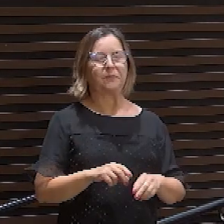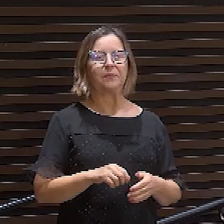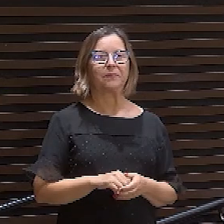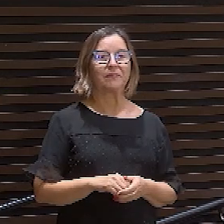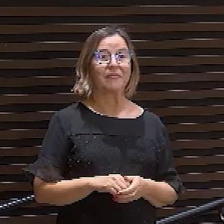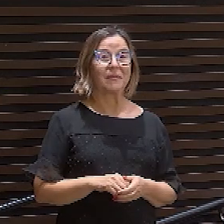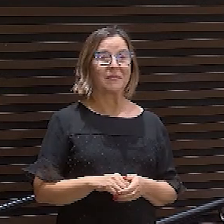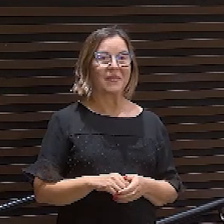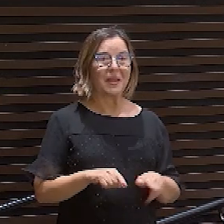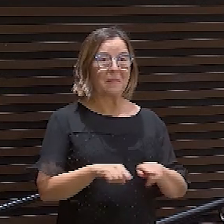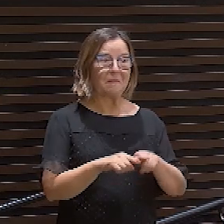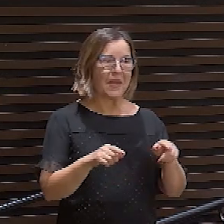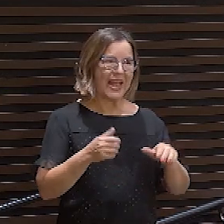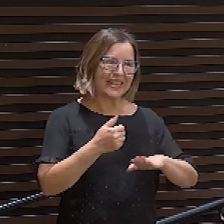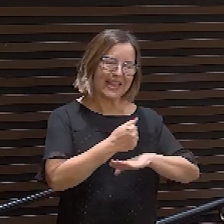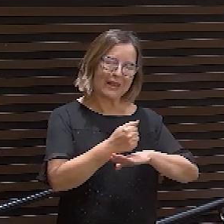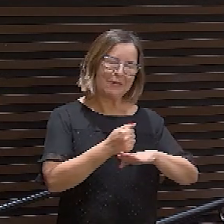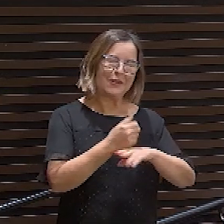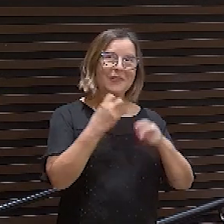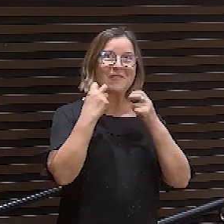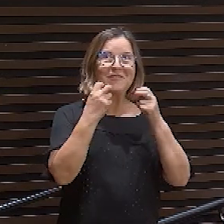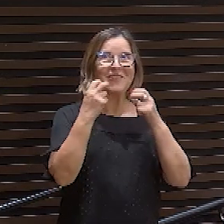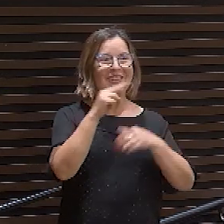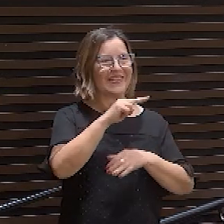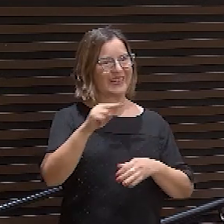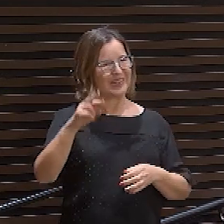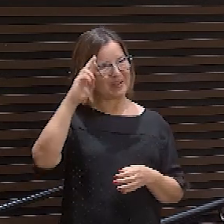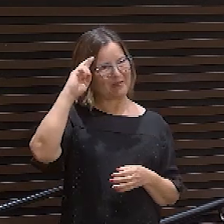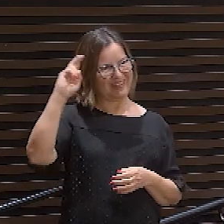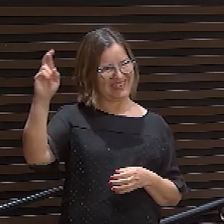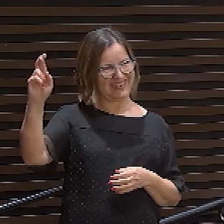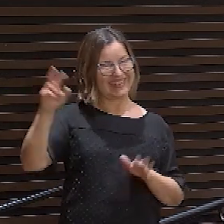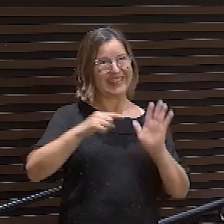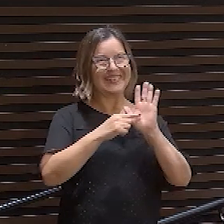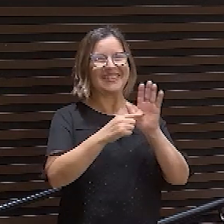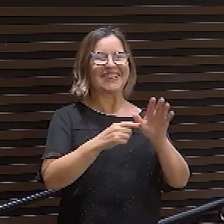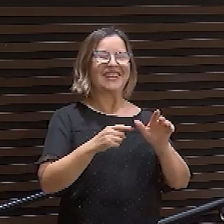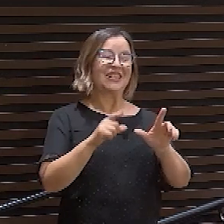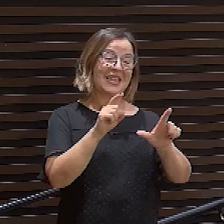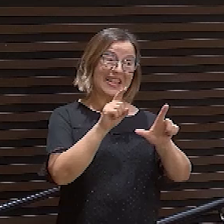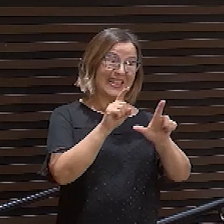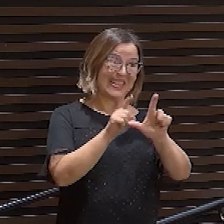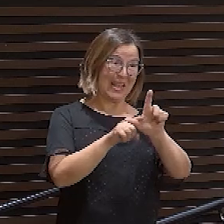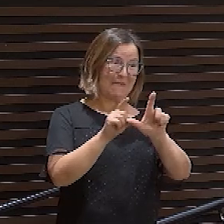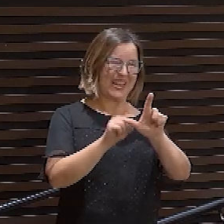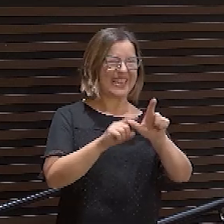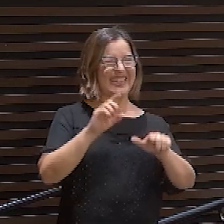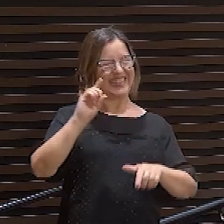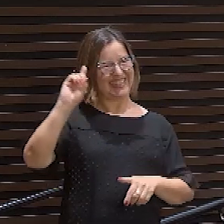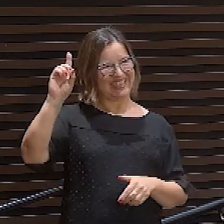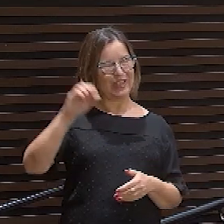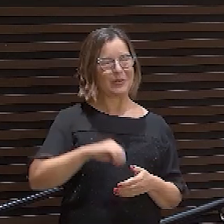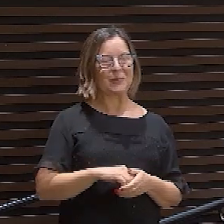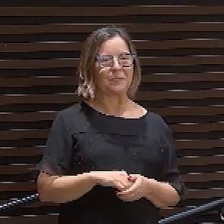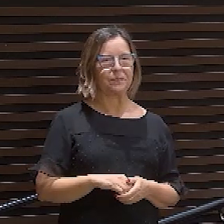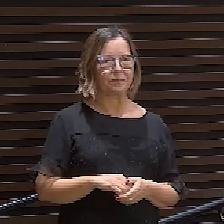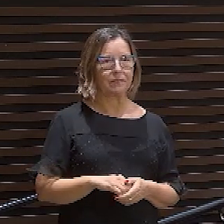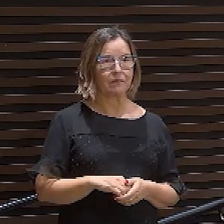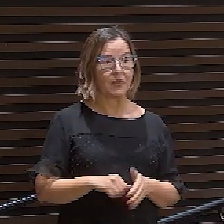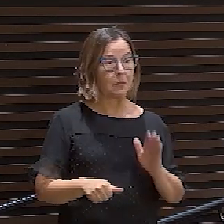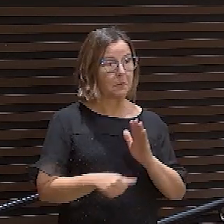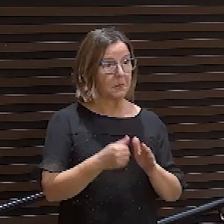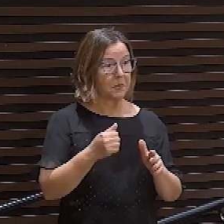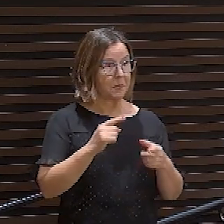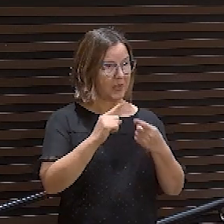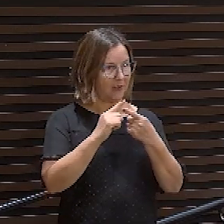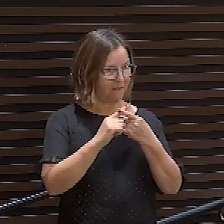demonstrando dependência e comunhão com Deus. A primeira vez que aparece a palavra invocar